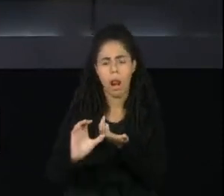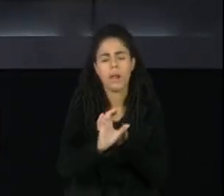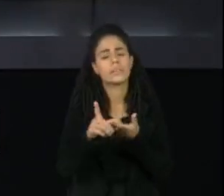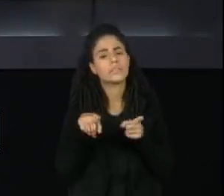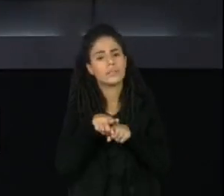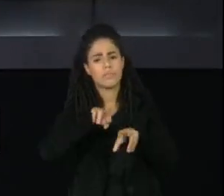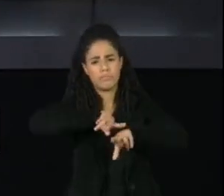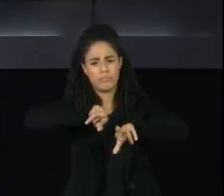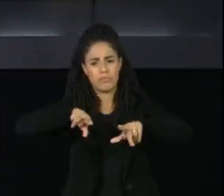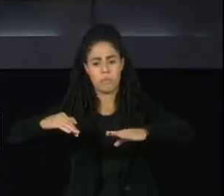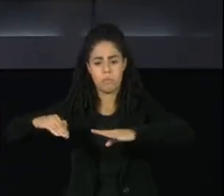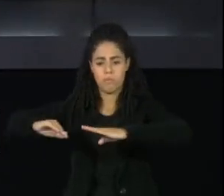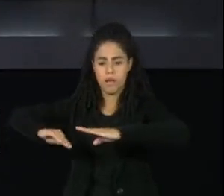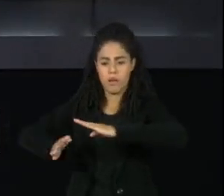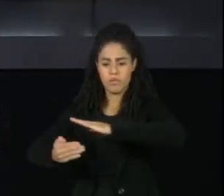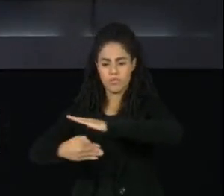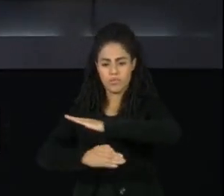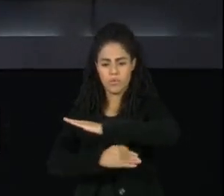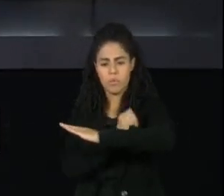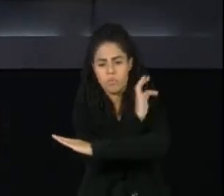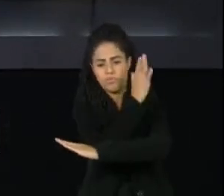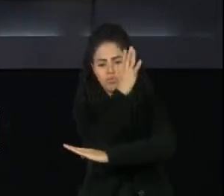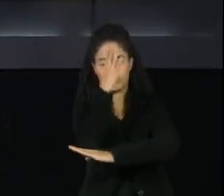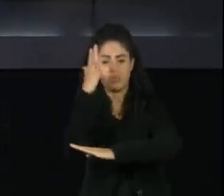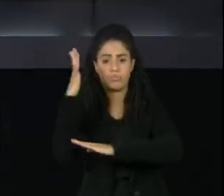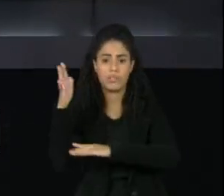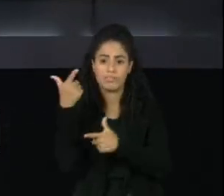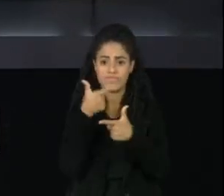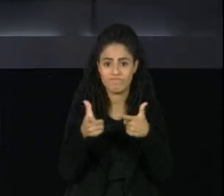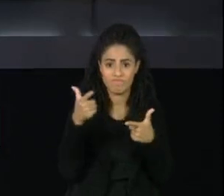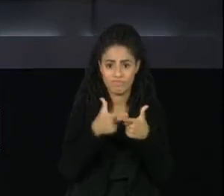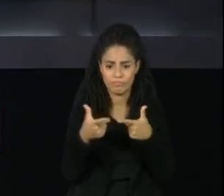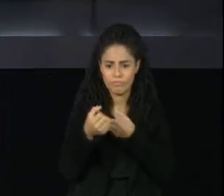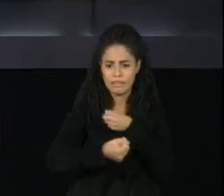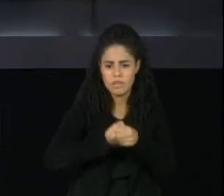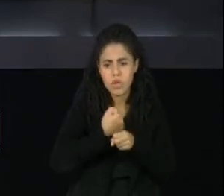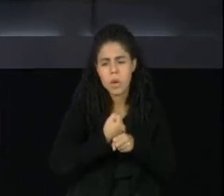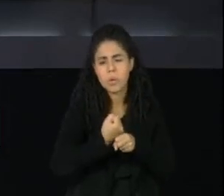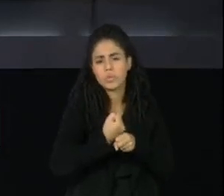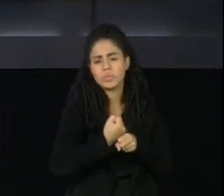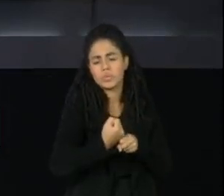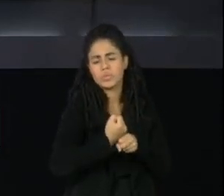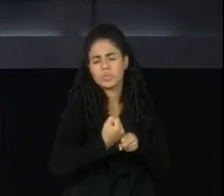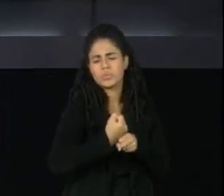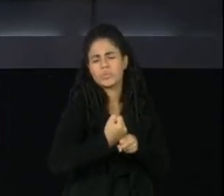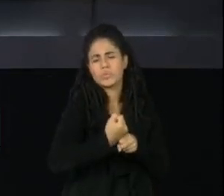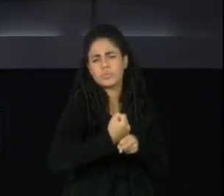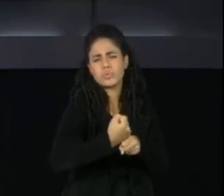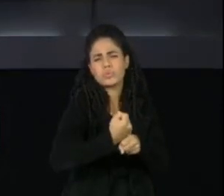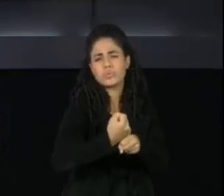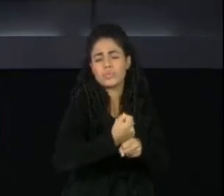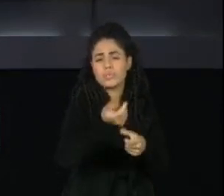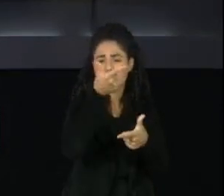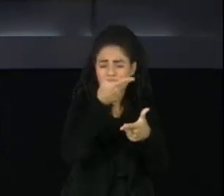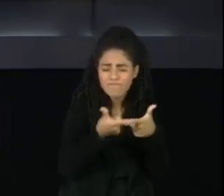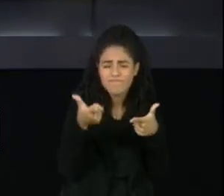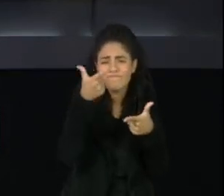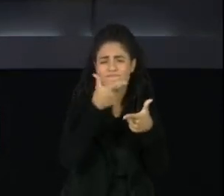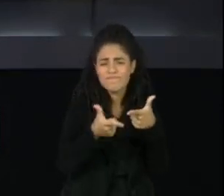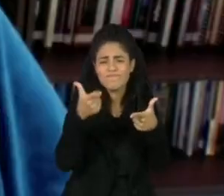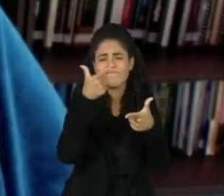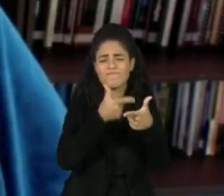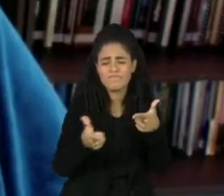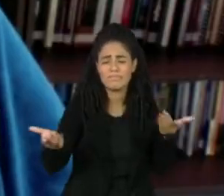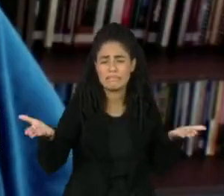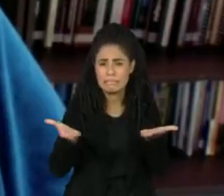biodiversidade. Então, tudo isso, me parece que, nos últimos anos, a preocupação mundial aumentou muito com relação à